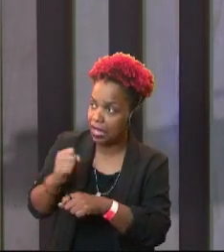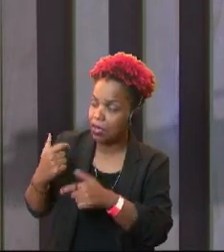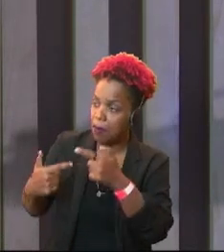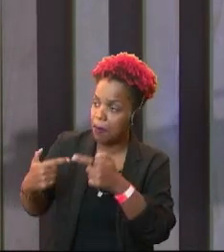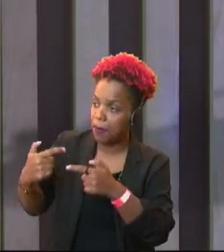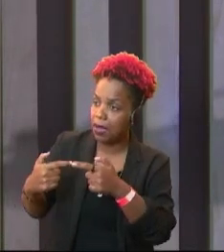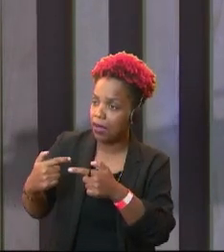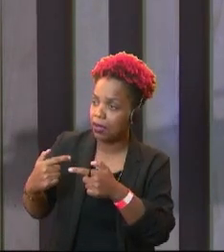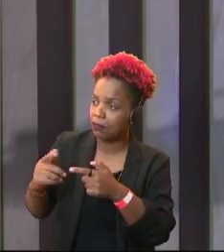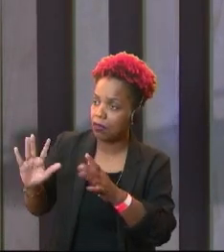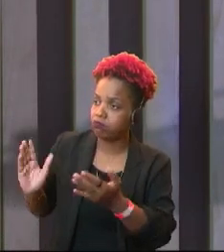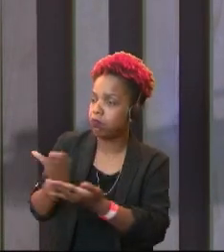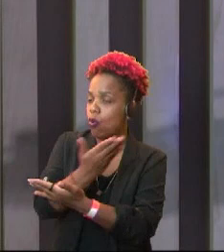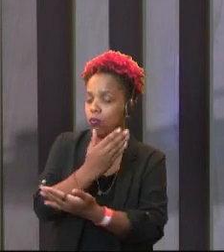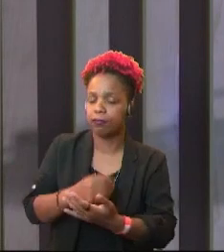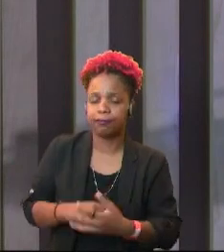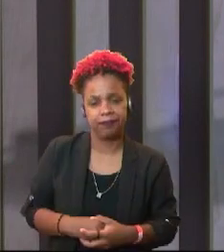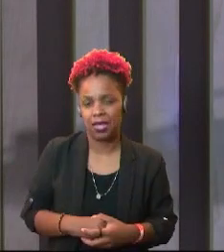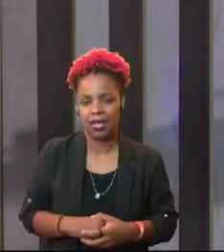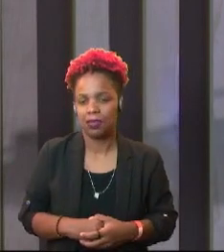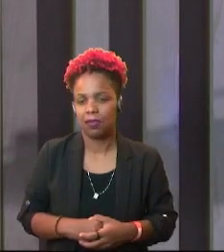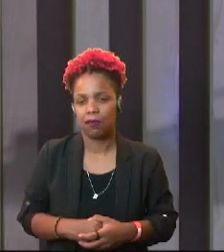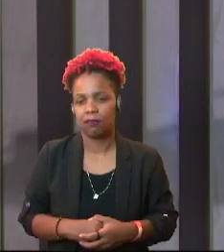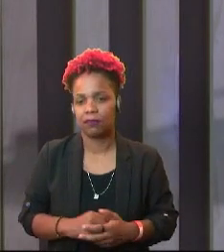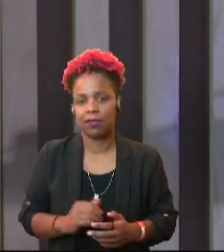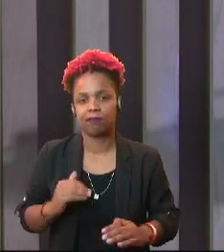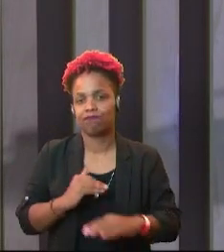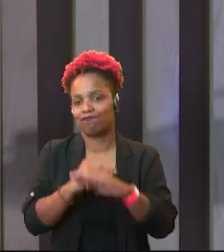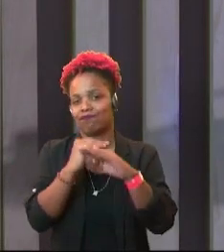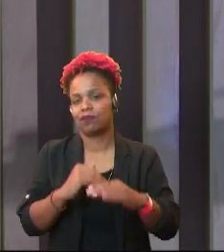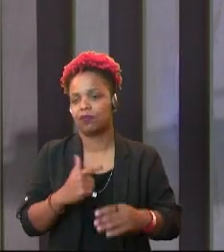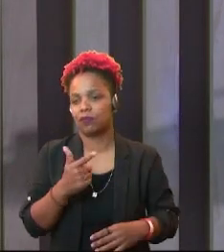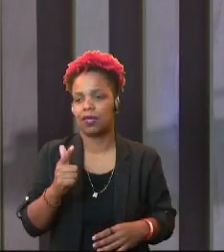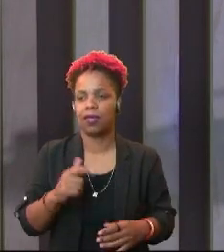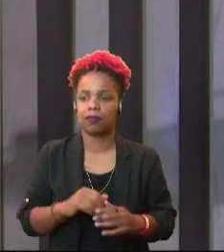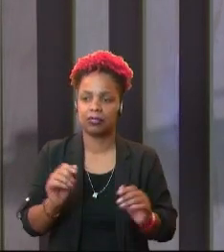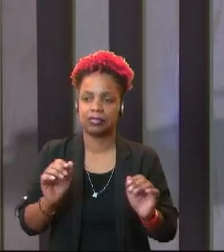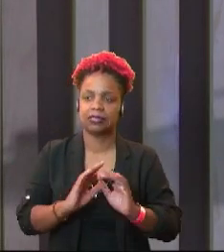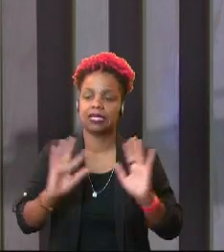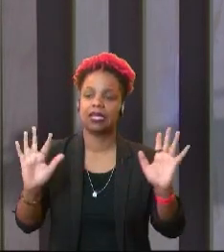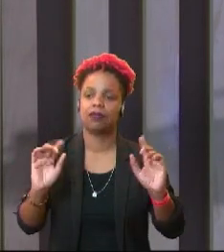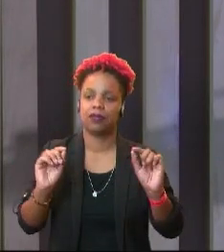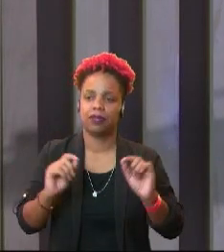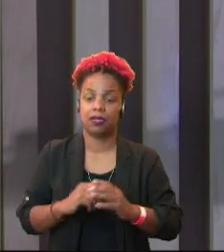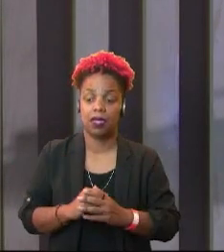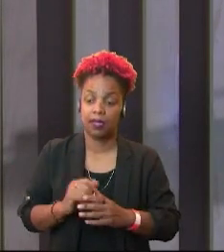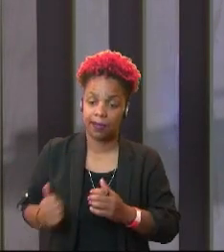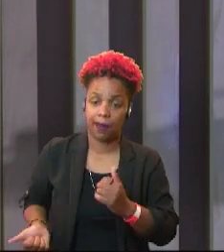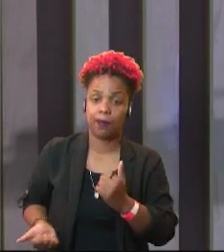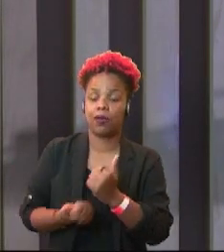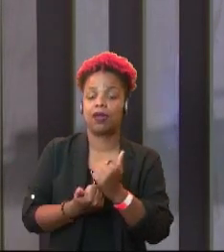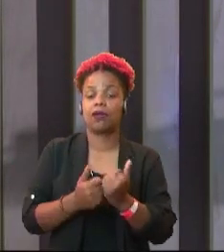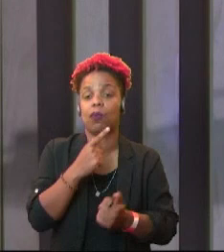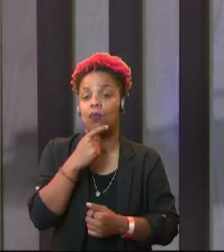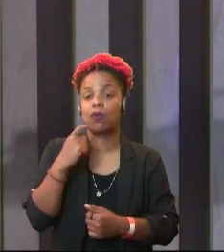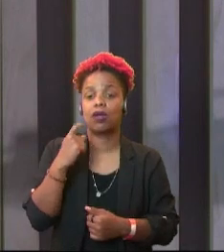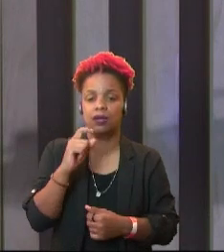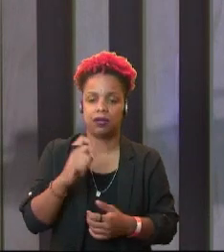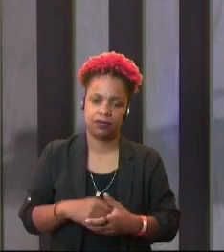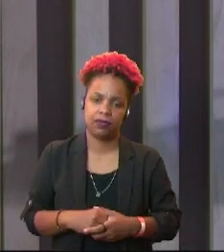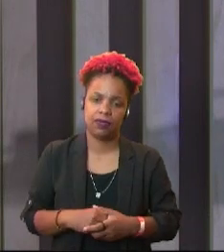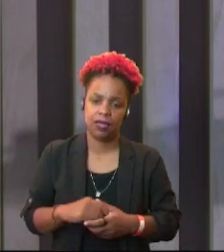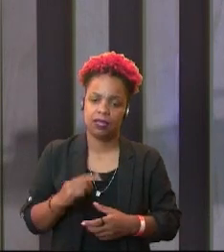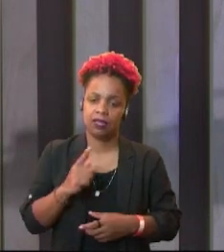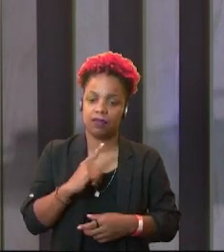não existe mais a Ucrânia. Então, não é uma equivalência. É por isso que nós estamos muito claros que temos que apoiar a Ucrânia para exercer